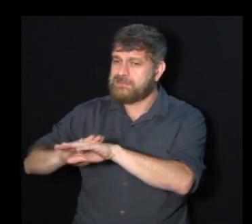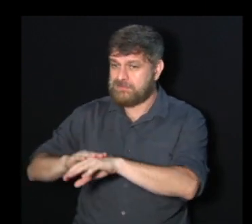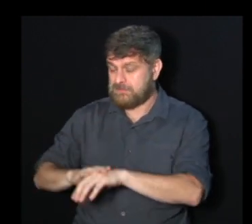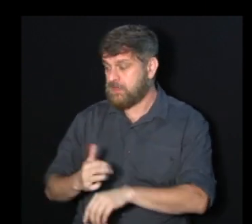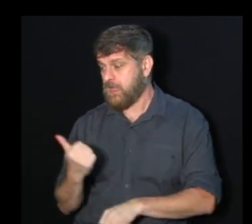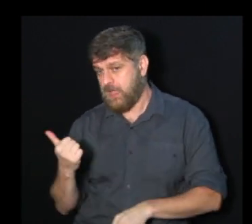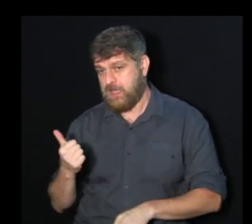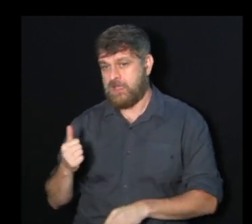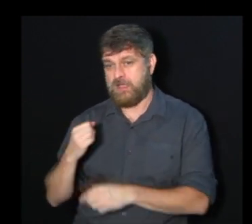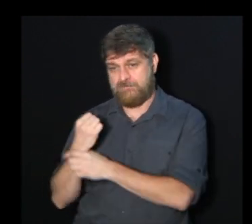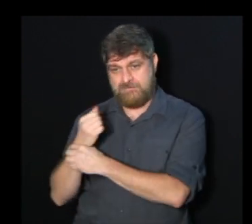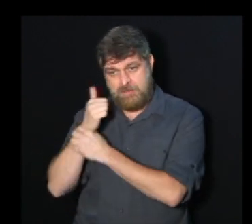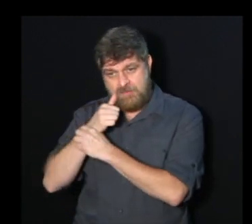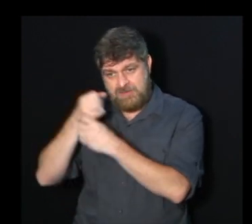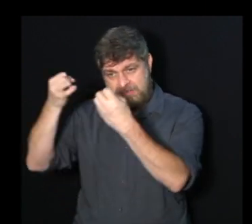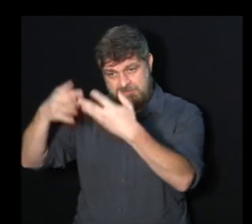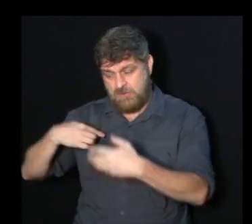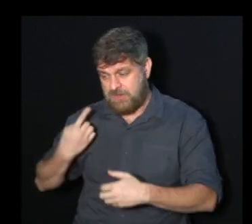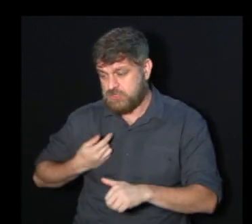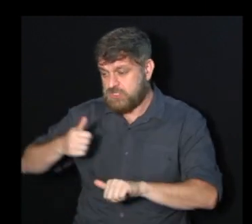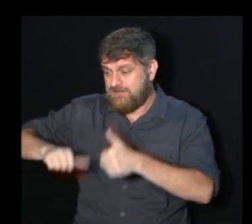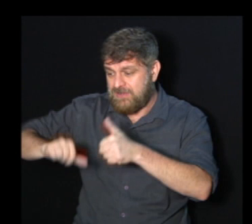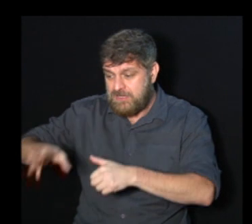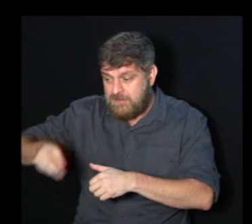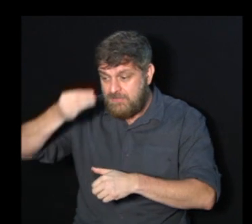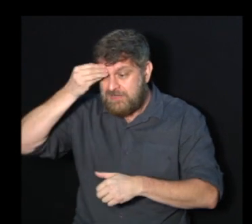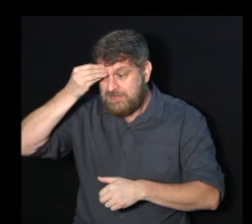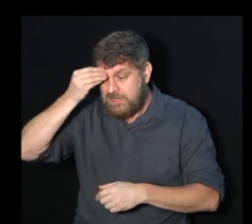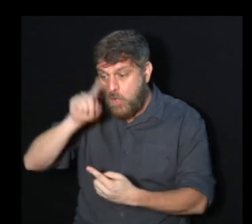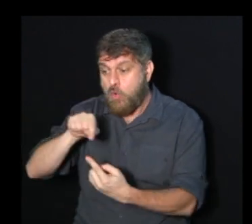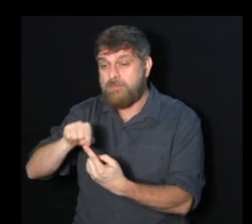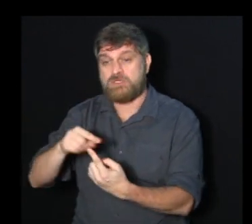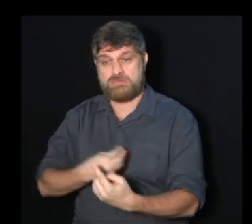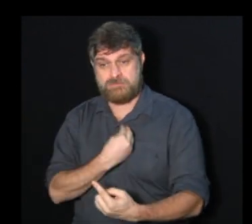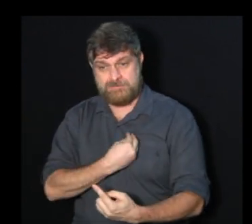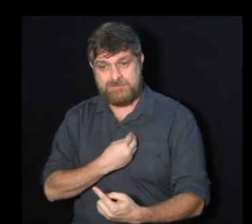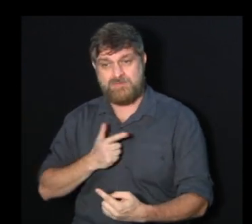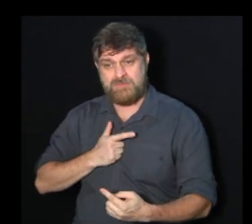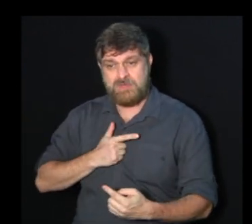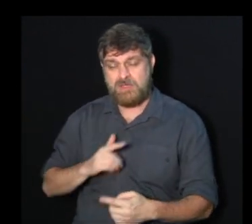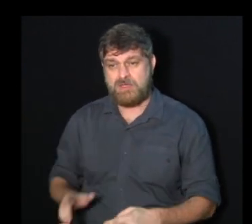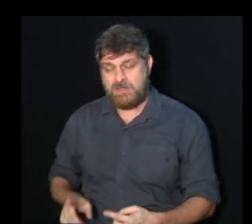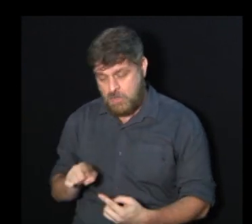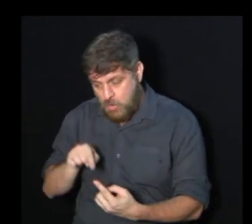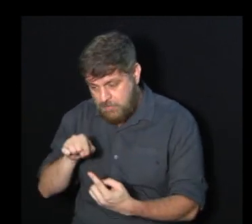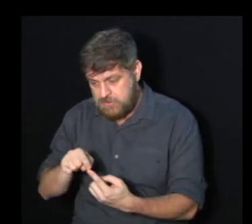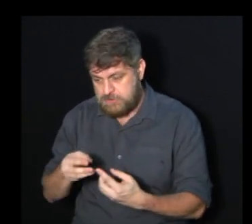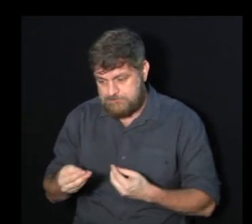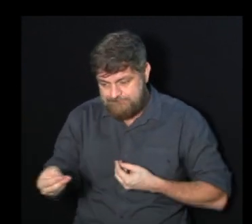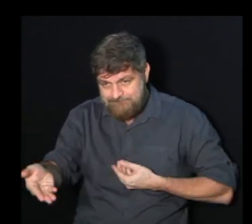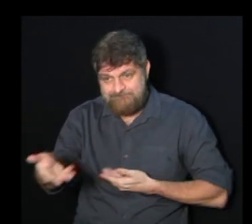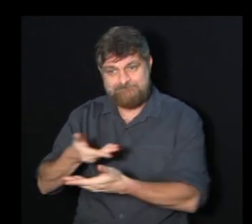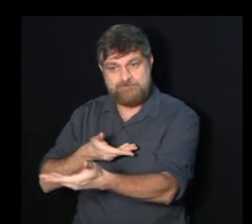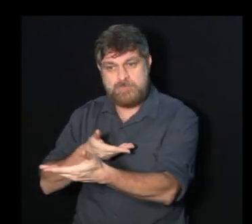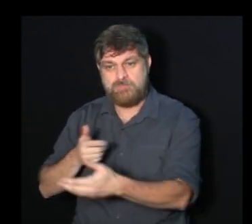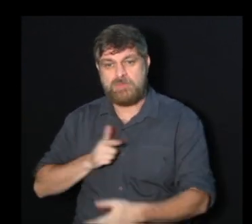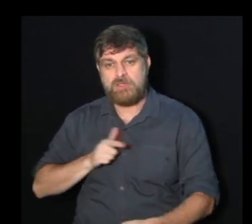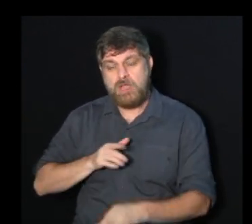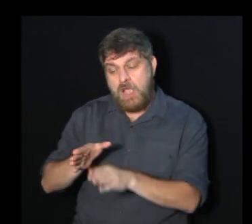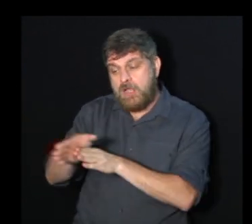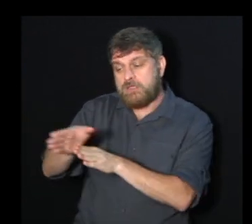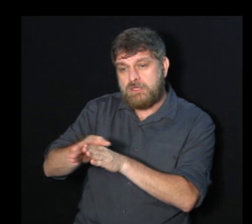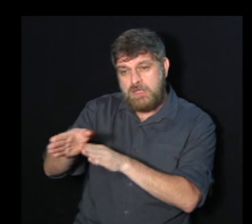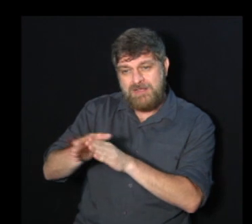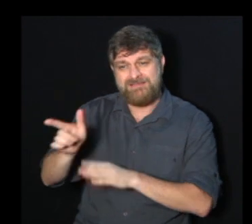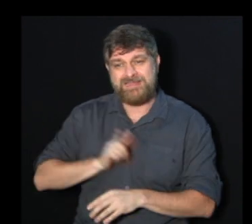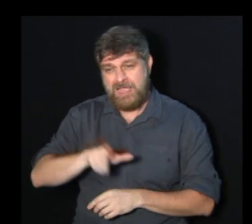esclareceu ali é isso mesmo. A gente avalia, entende qual que é o objetivo dessa pessoa e tenta devolver esse objetivo para ela. Tá? Tratamento direcionado, por quê? Vai